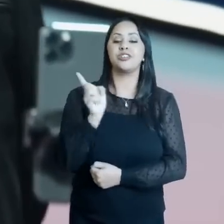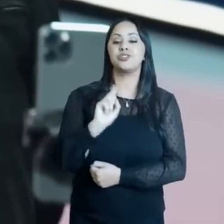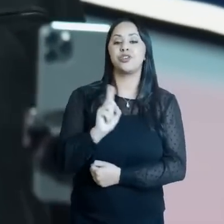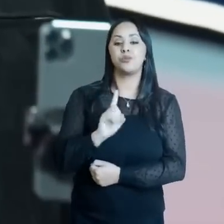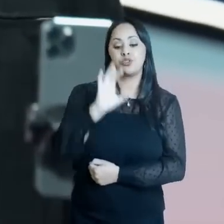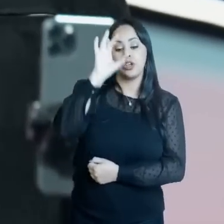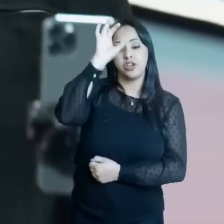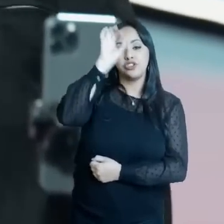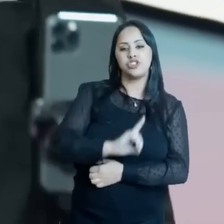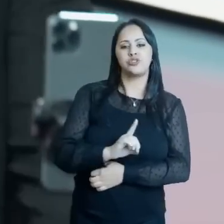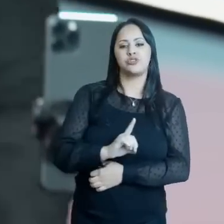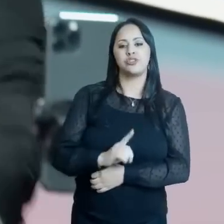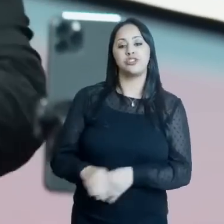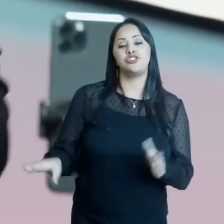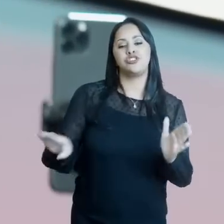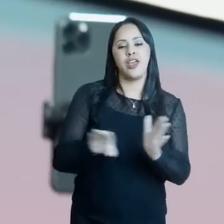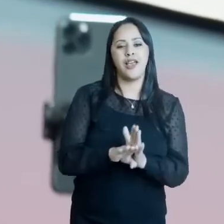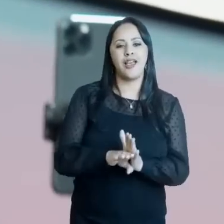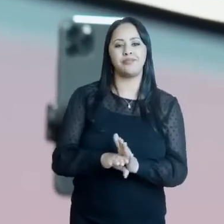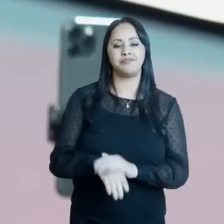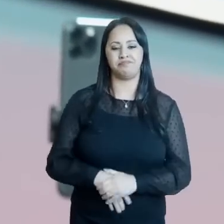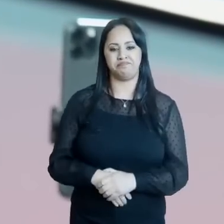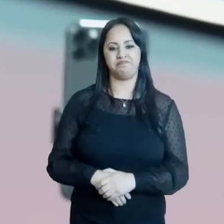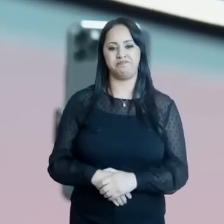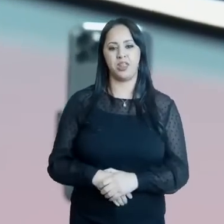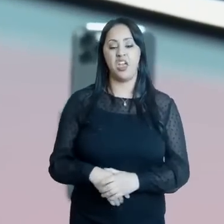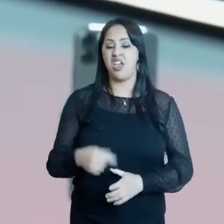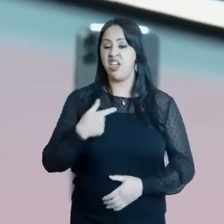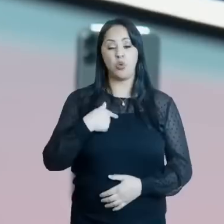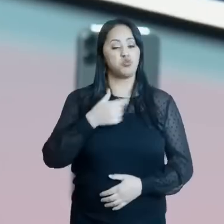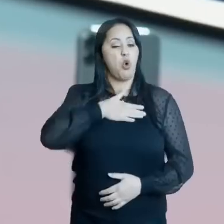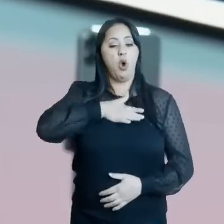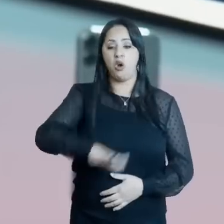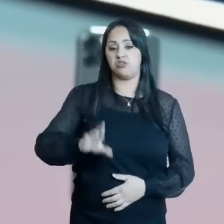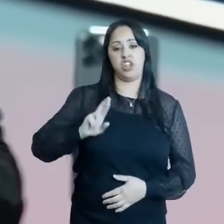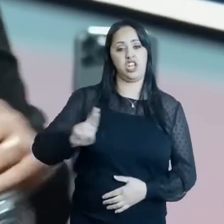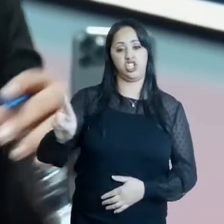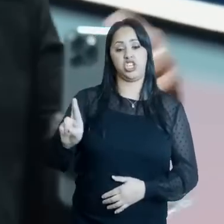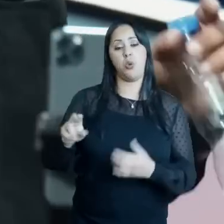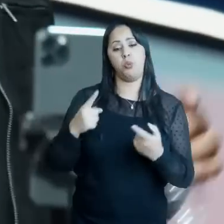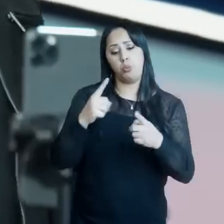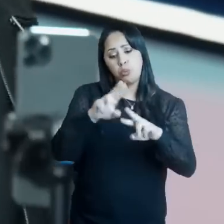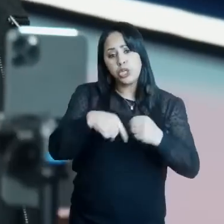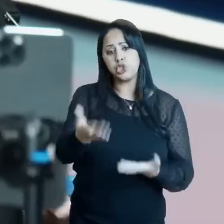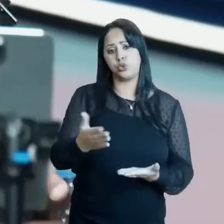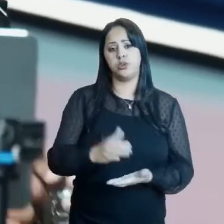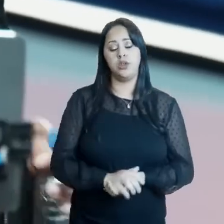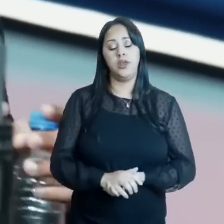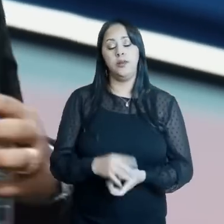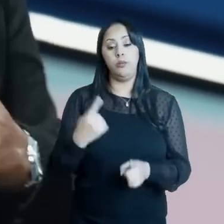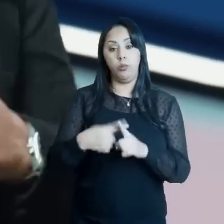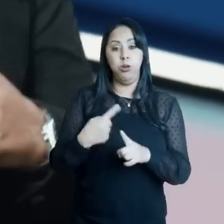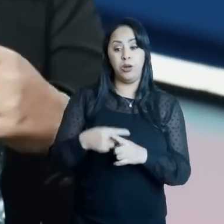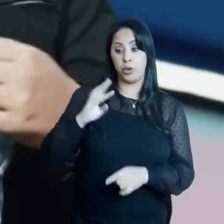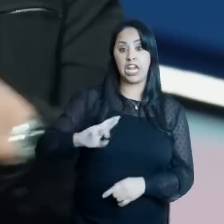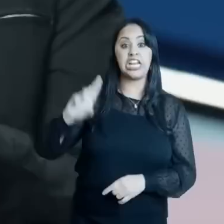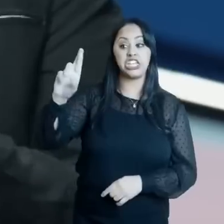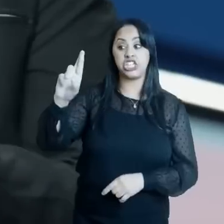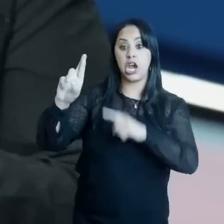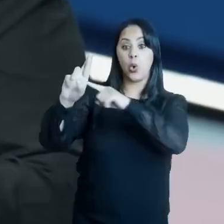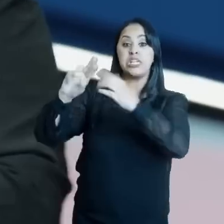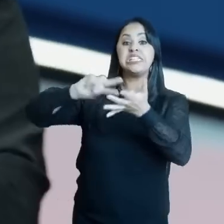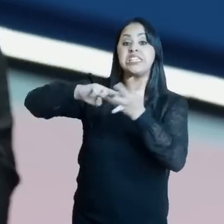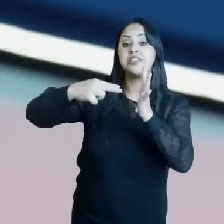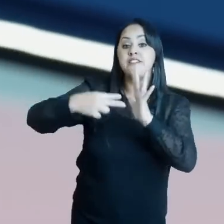dignos de chegar até lá, porque nós somos separados. Por isso que eu falo que eu sou anti-religião, sabe? Eu não gosto muito de religiosidade, porque a religião quer dizer